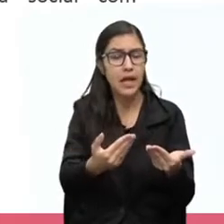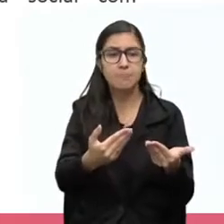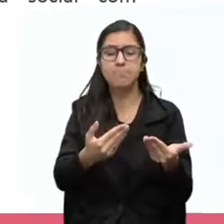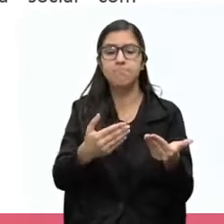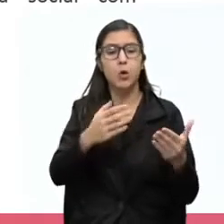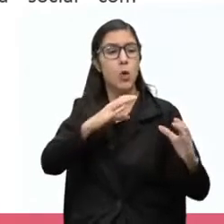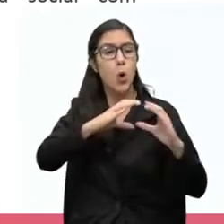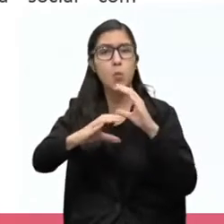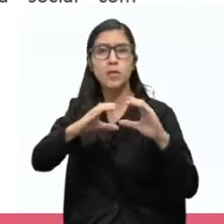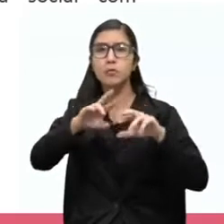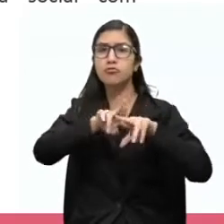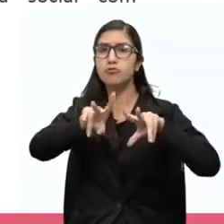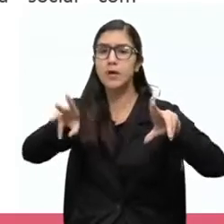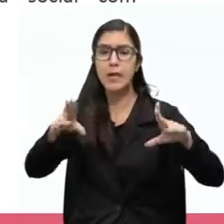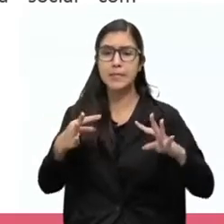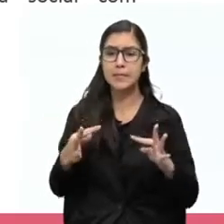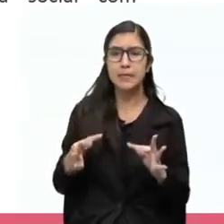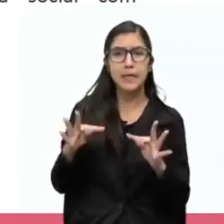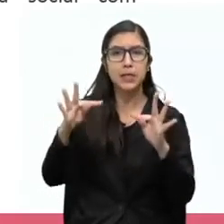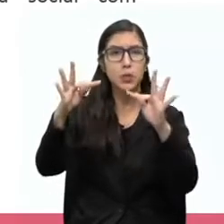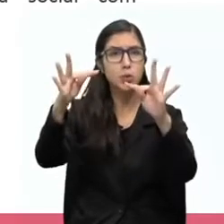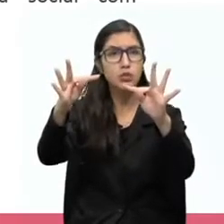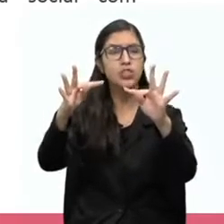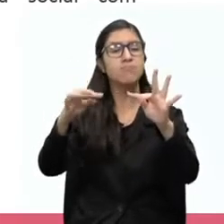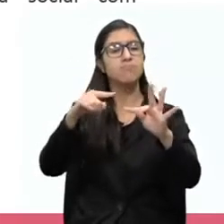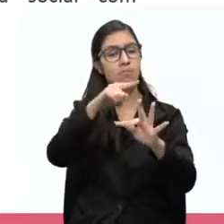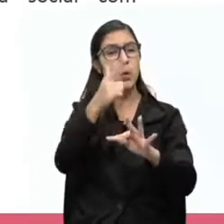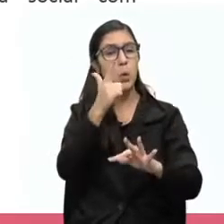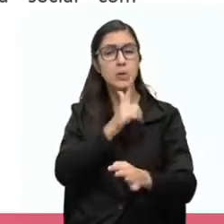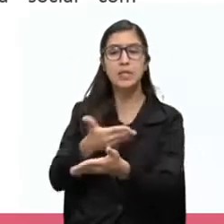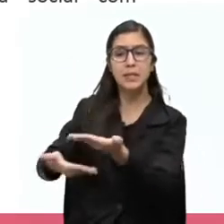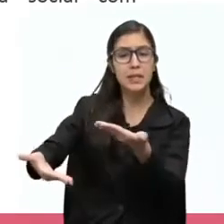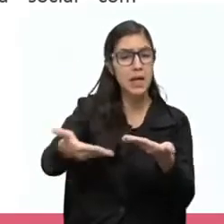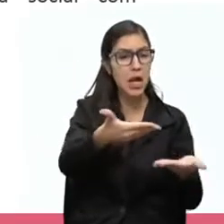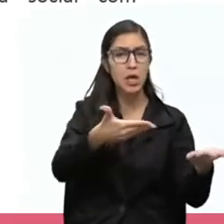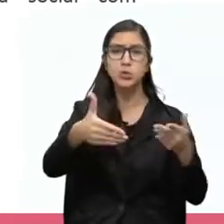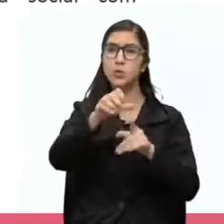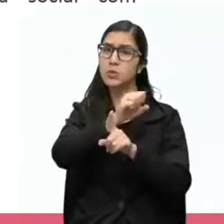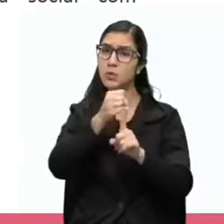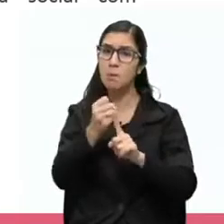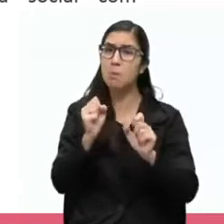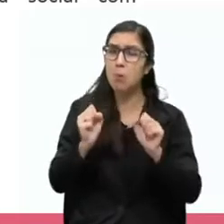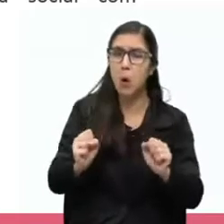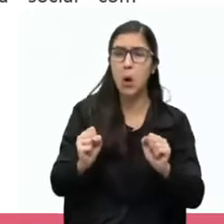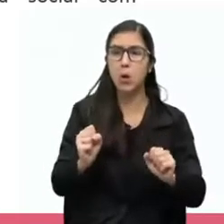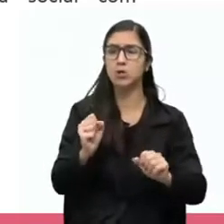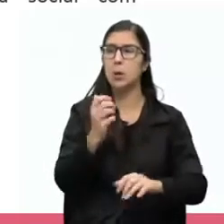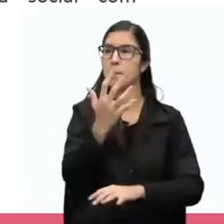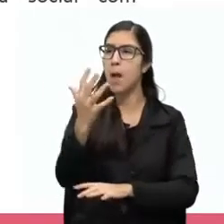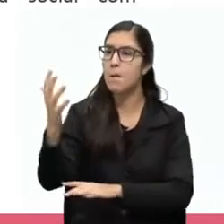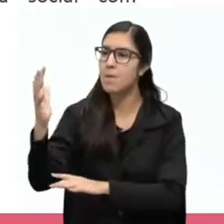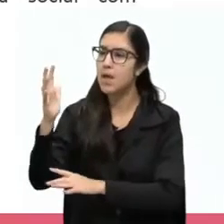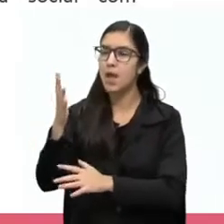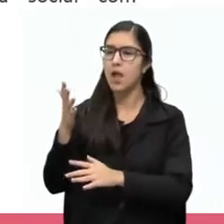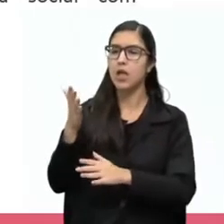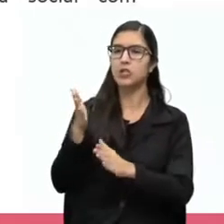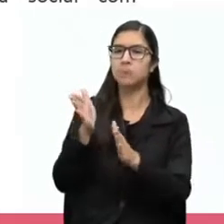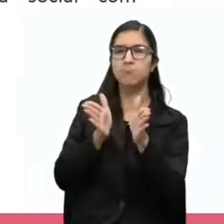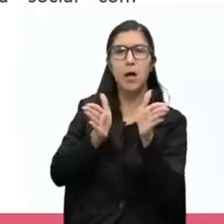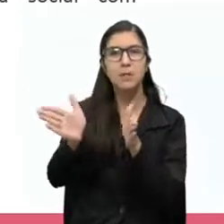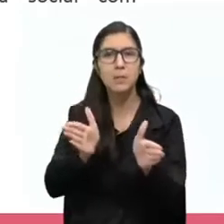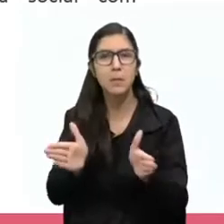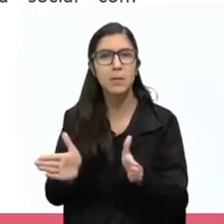de comunicação e tecnologia assistiva para que ela possa interagir com o meio social e o meio ambiente, promovendo